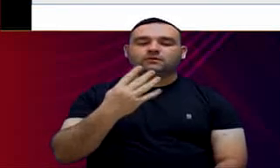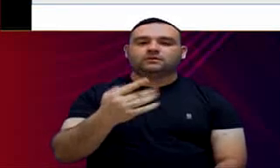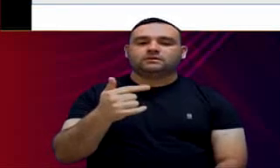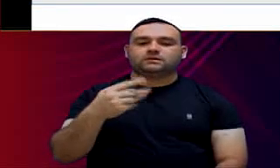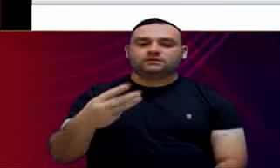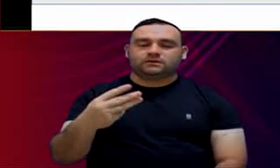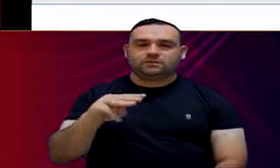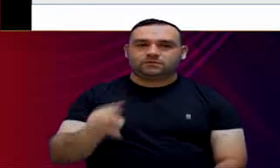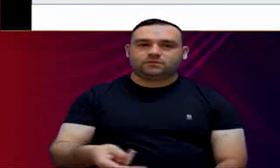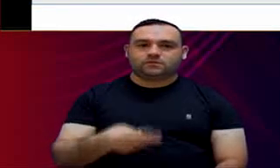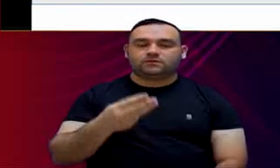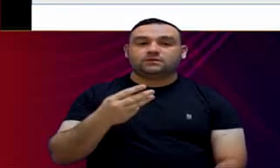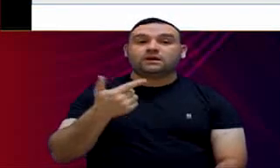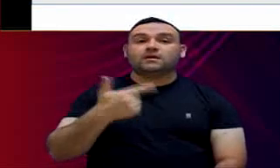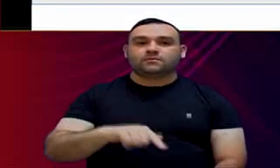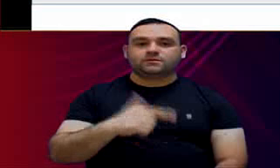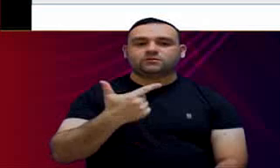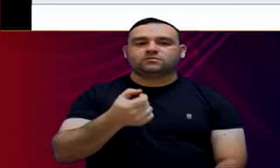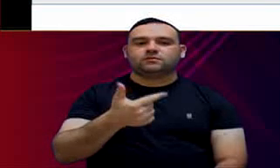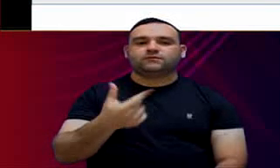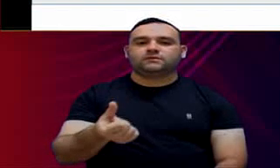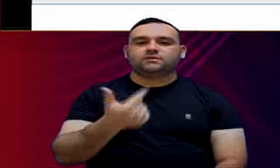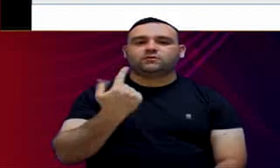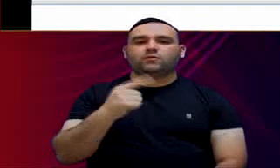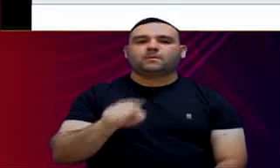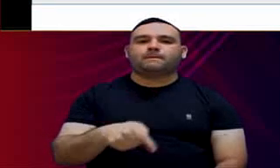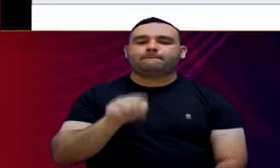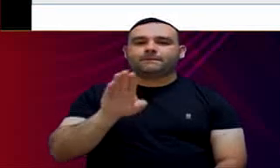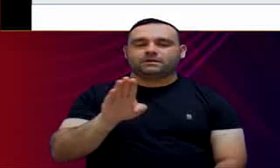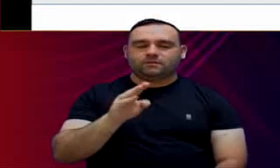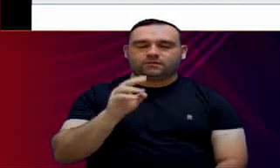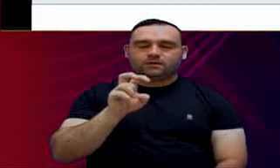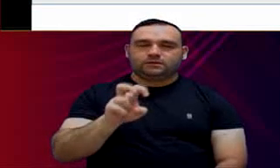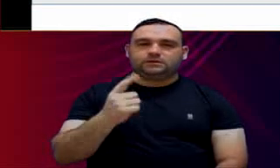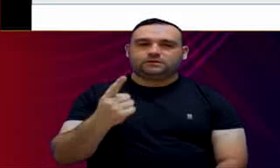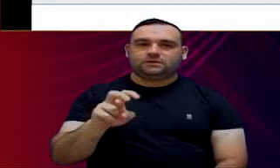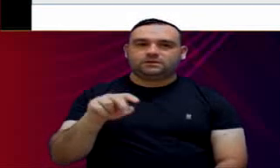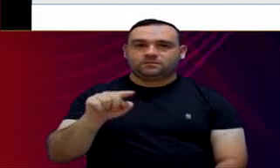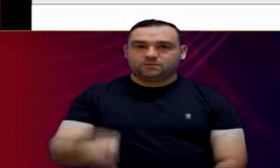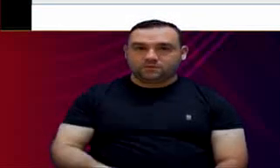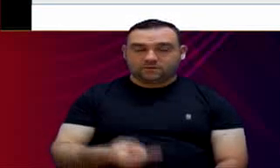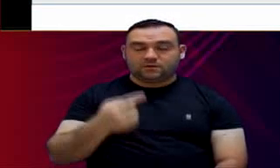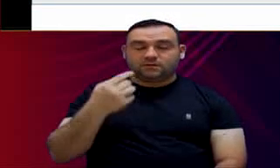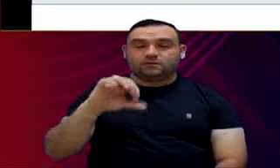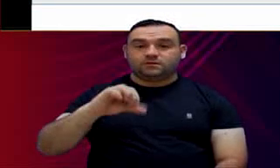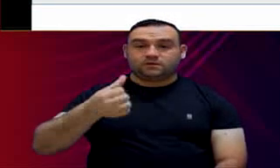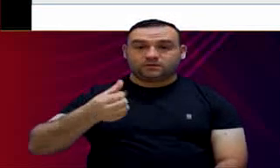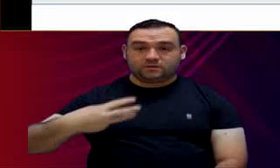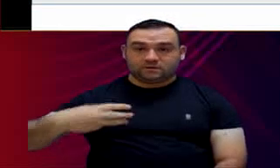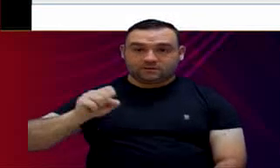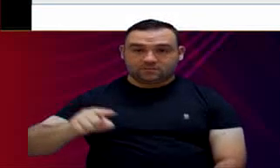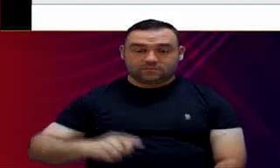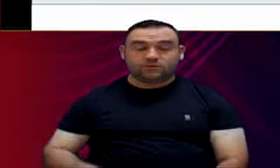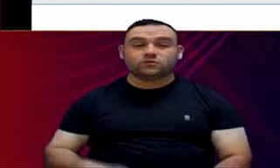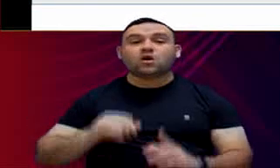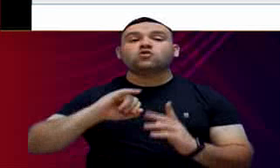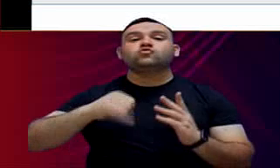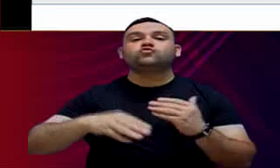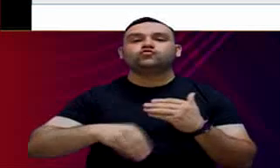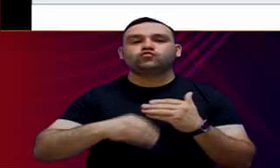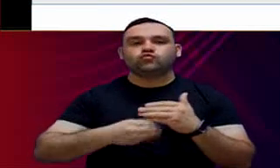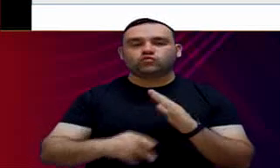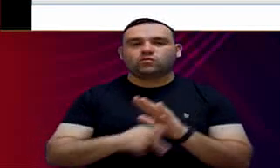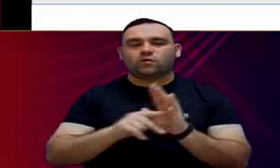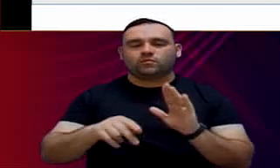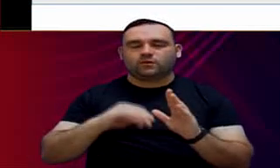milhões 528 e 2026 um bilhão 515 milhões 963 juros encargos da